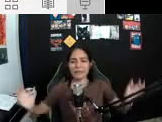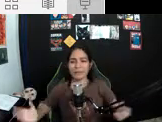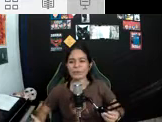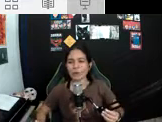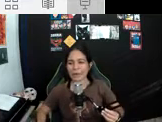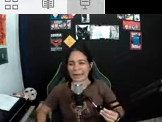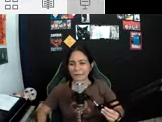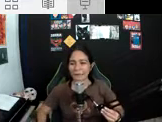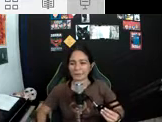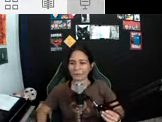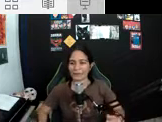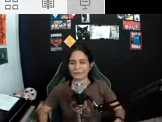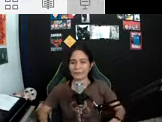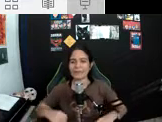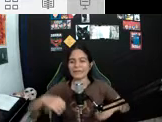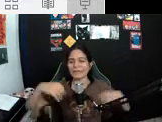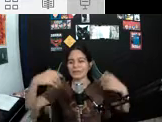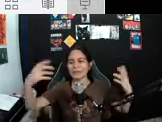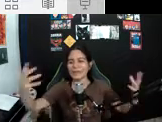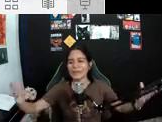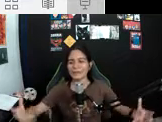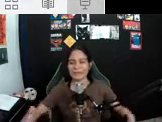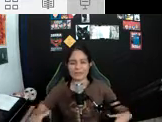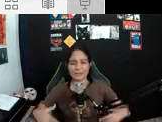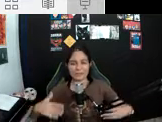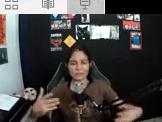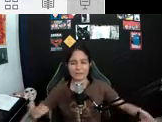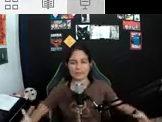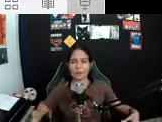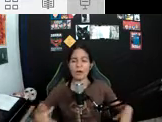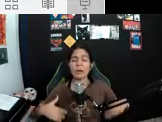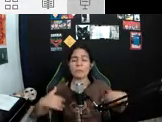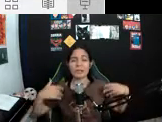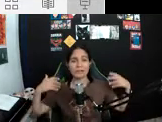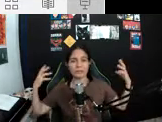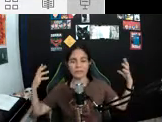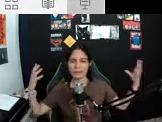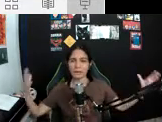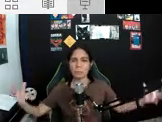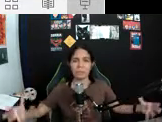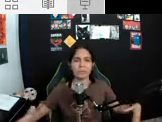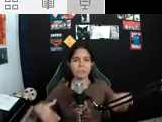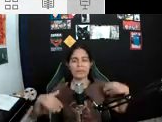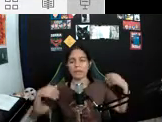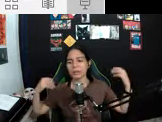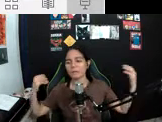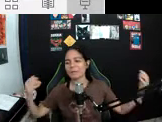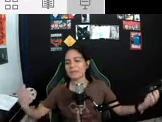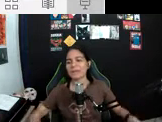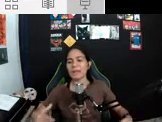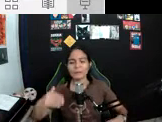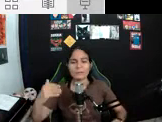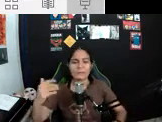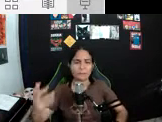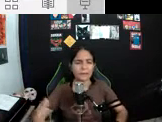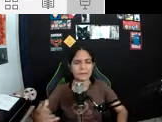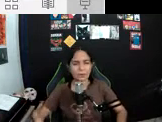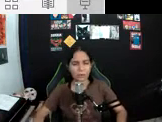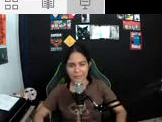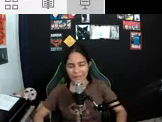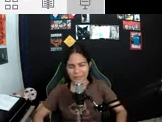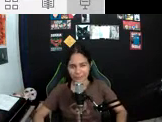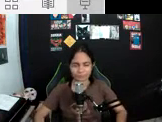bem cinematográfico, né? Você exagera ali naquela situação para dizer que você é o bam, que você sabe, que